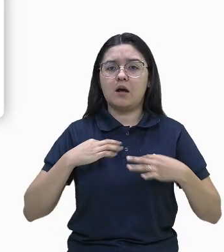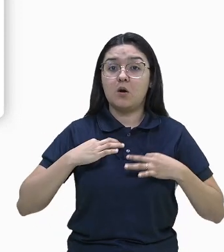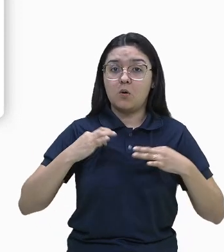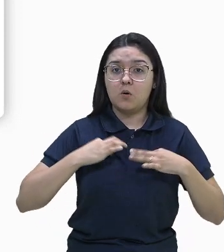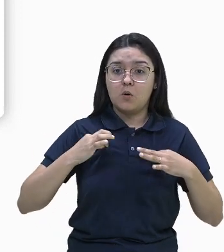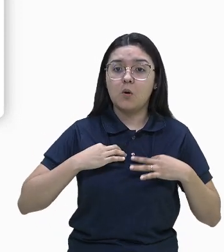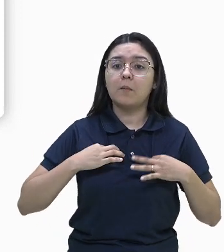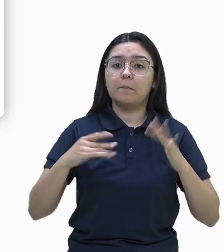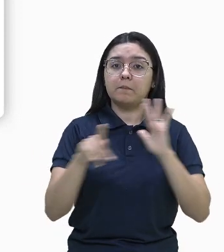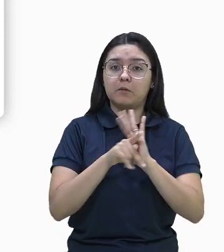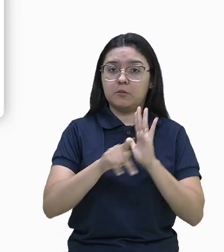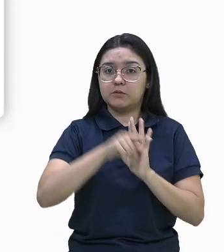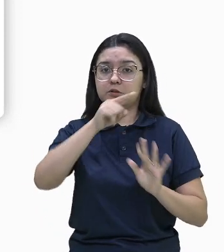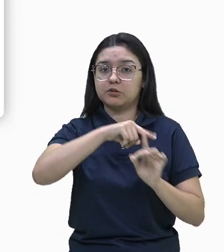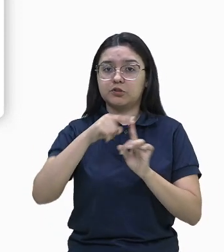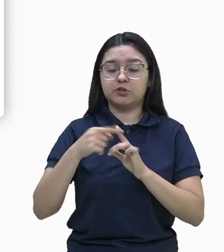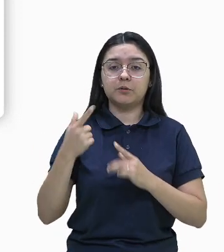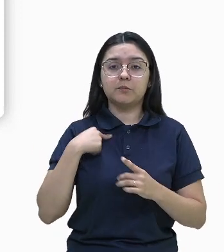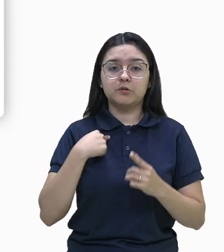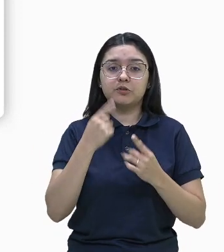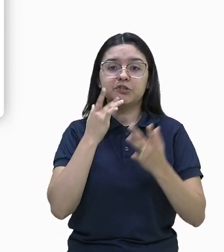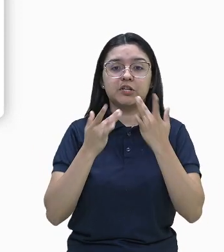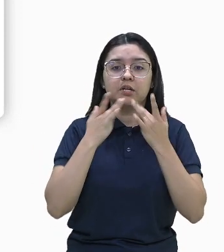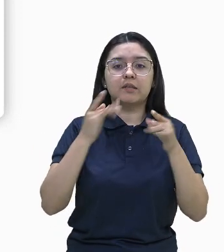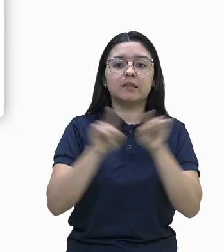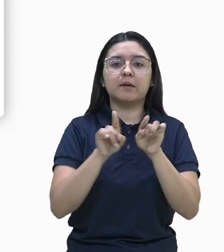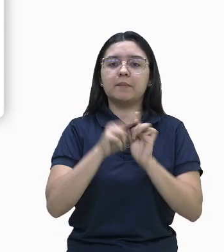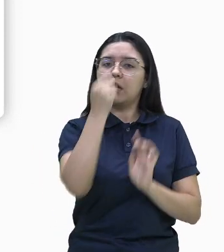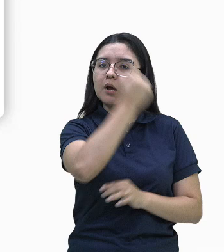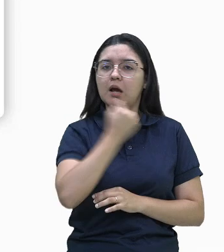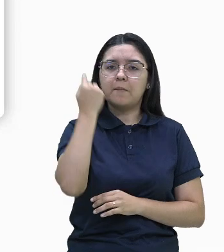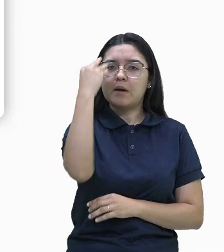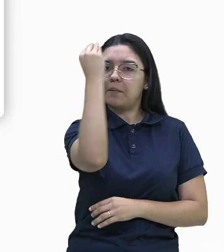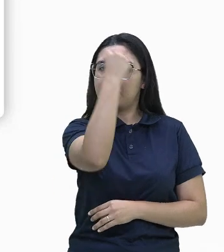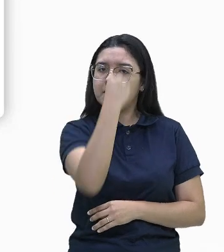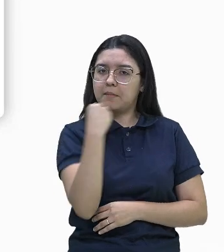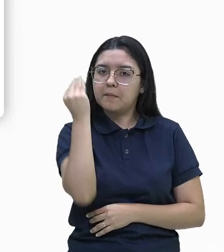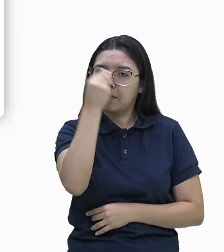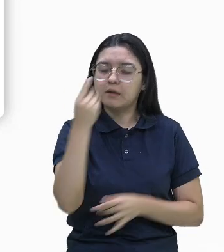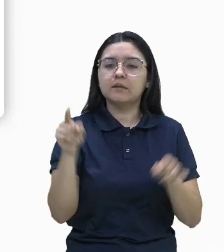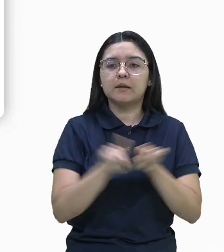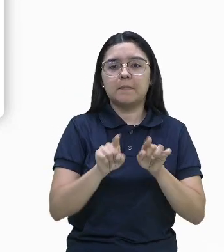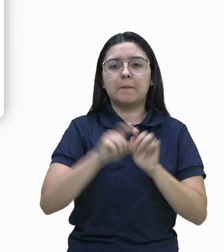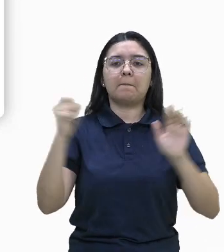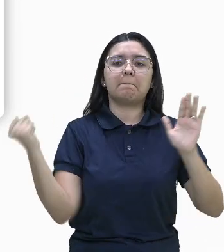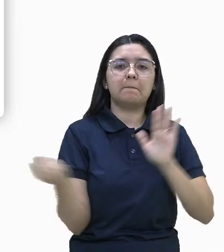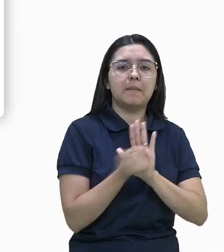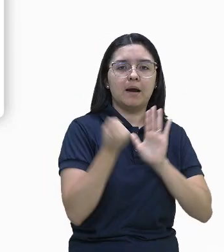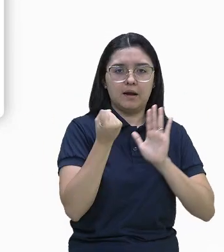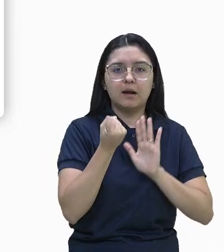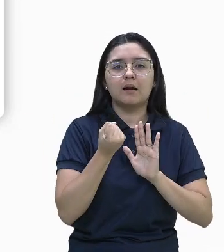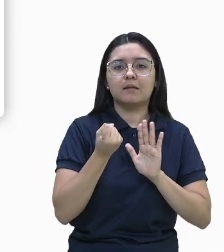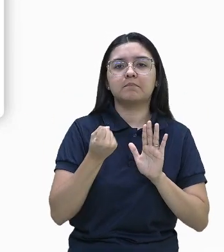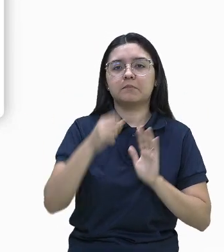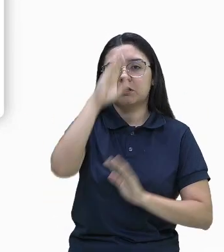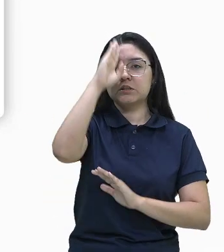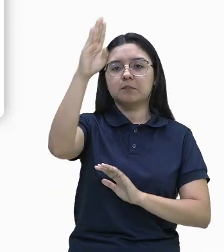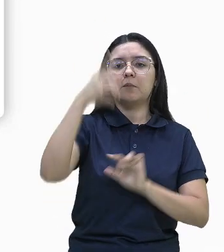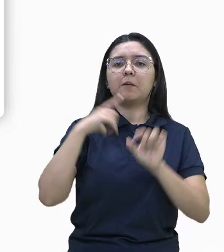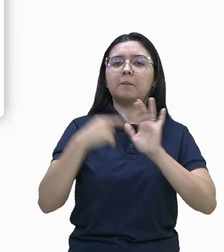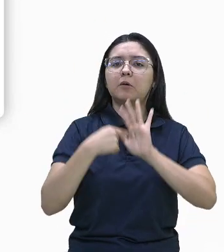o figurino, e a questão do rosto, da maquiagem, é muito forte, muito marcante para